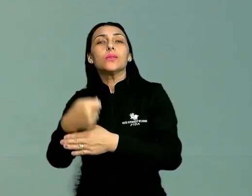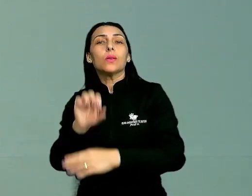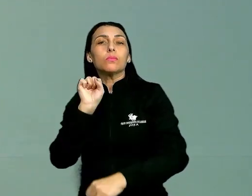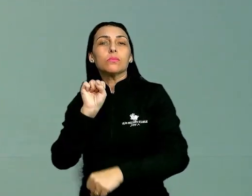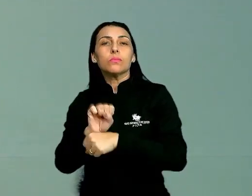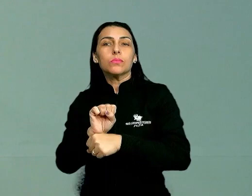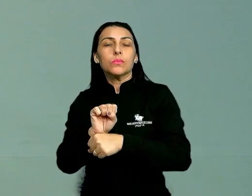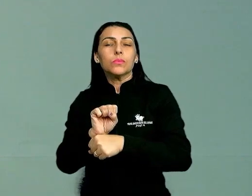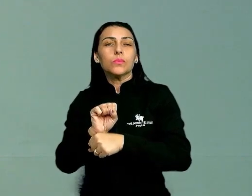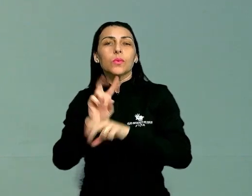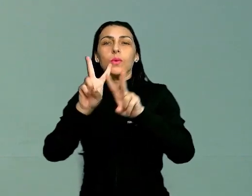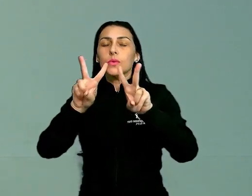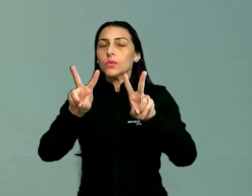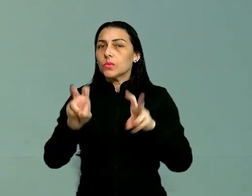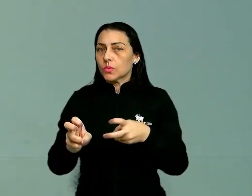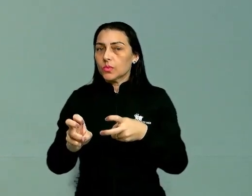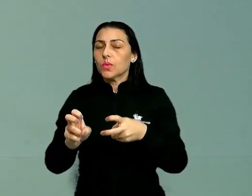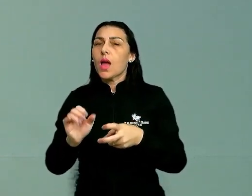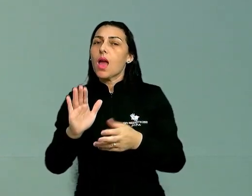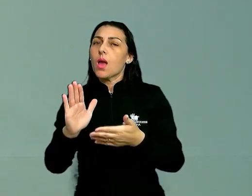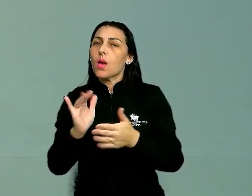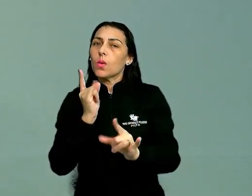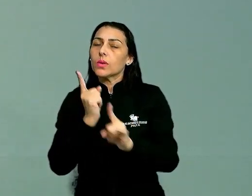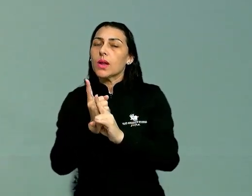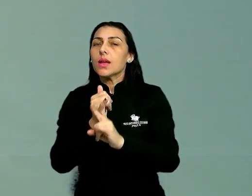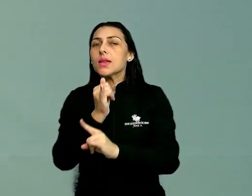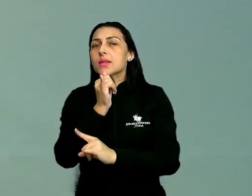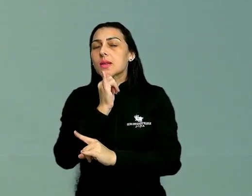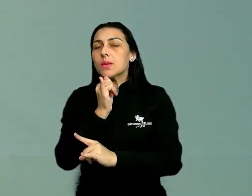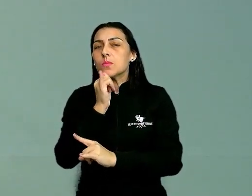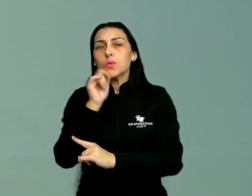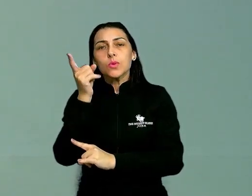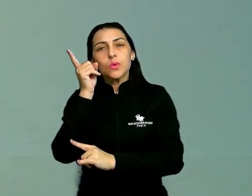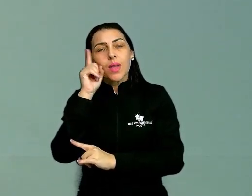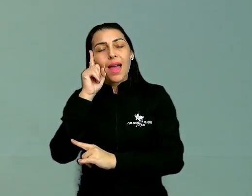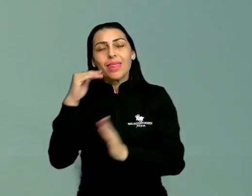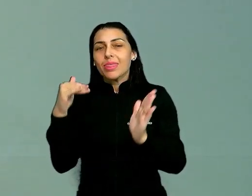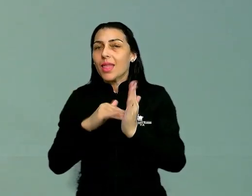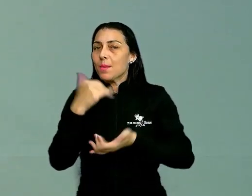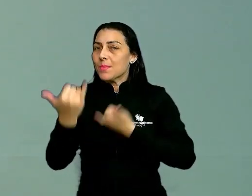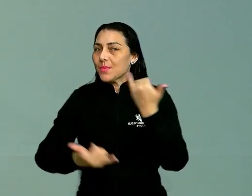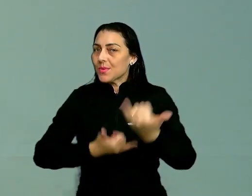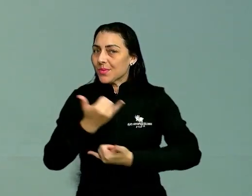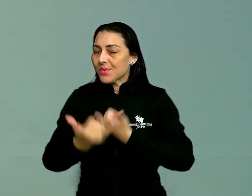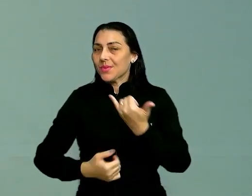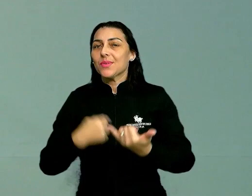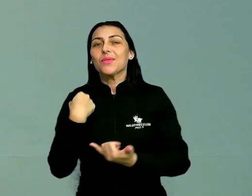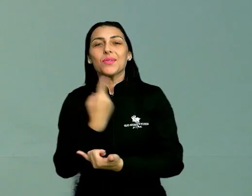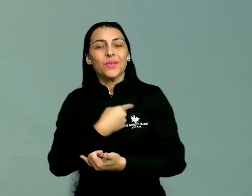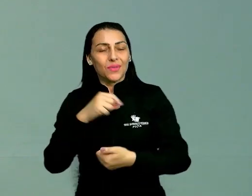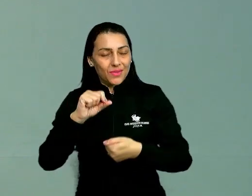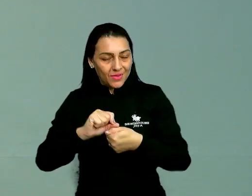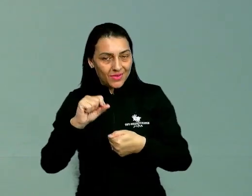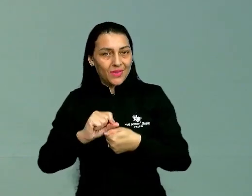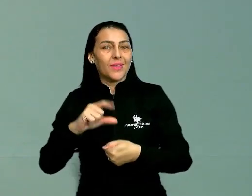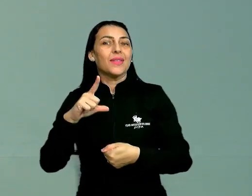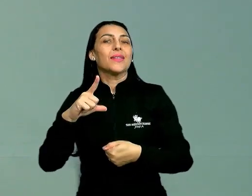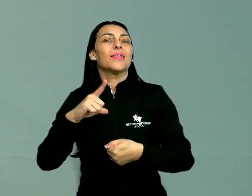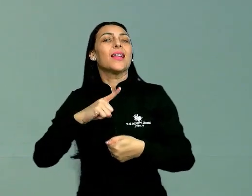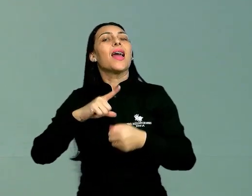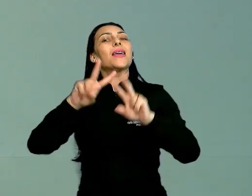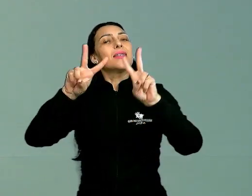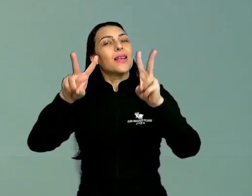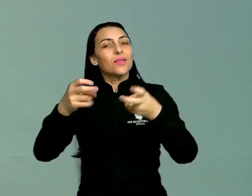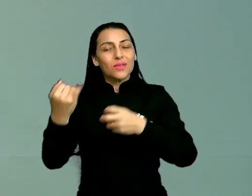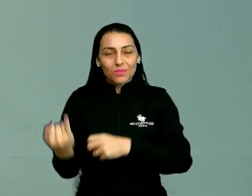recorrente nós vamos encontrar exemplos do nosso dia a dia que é comum até brincadeiras que nós fazemos que envolve esse assunto